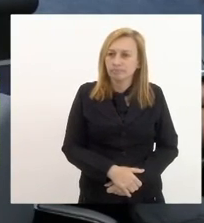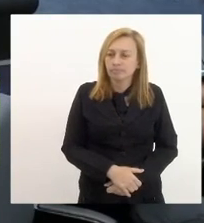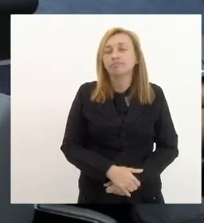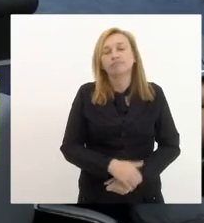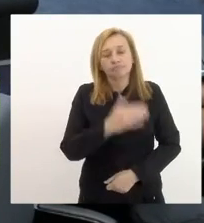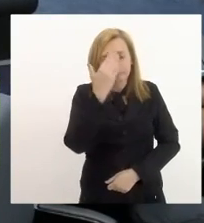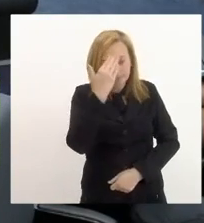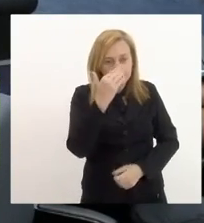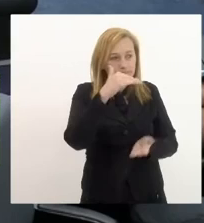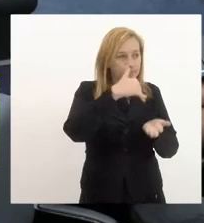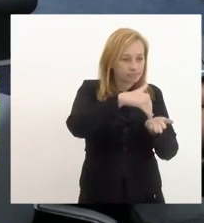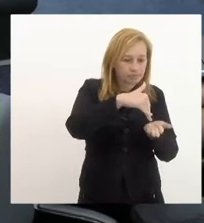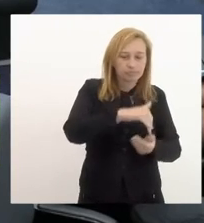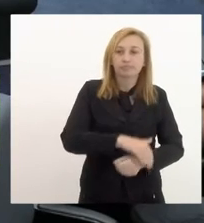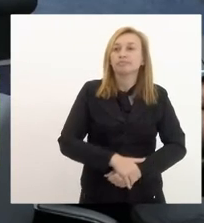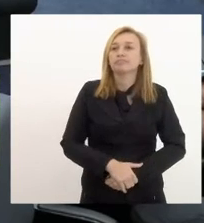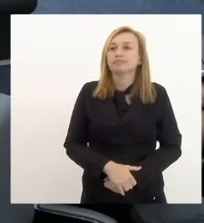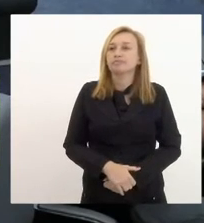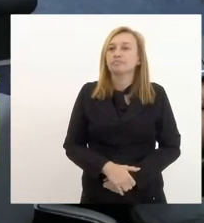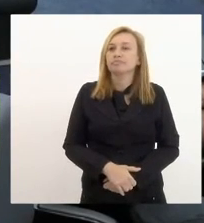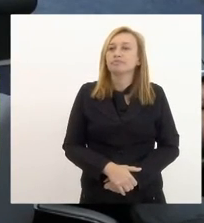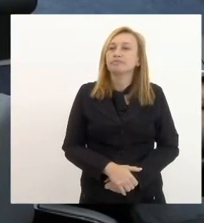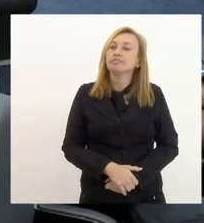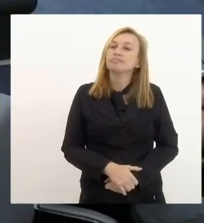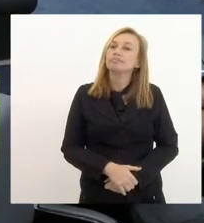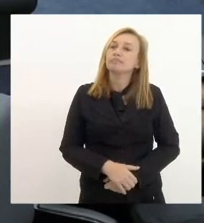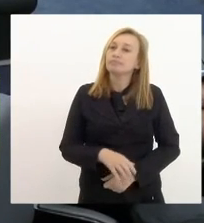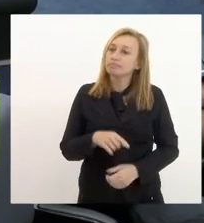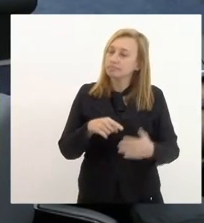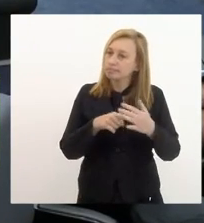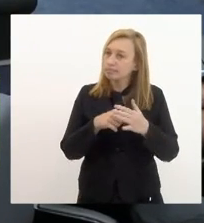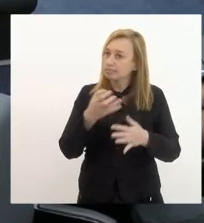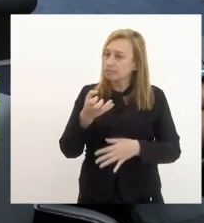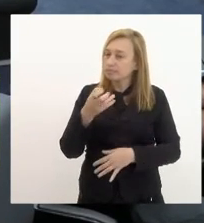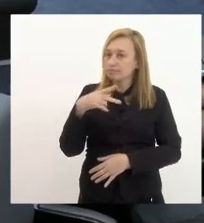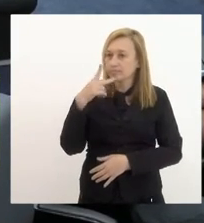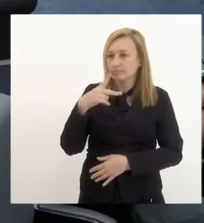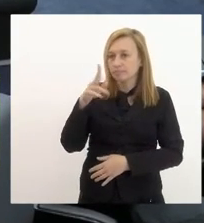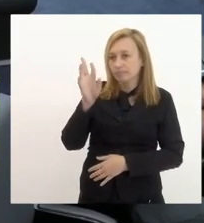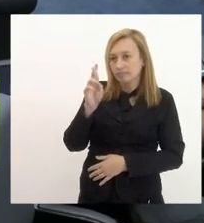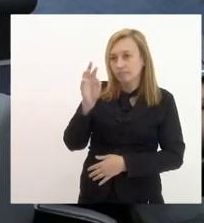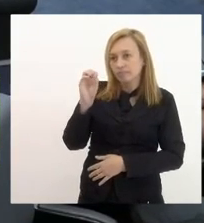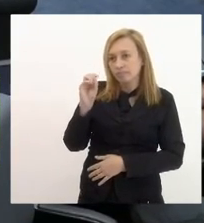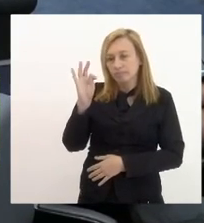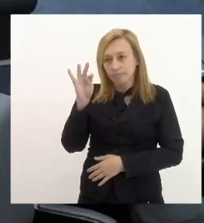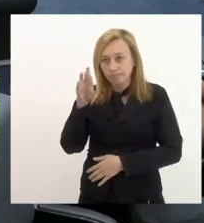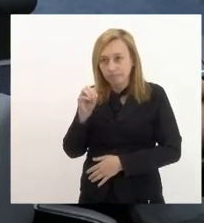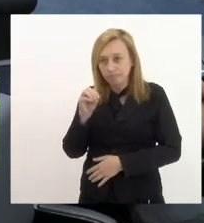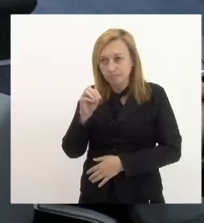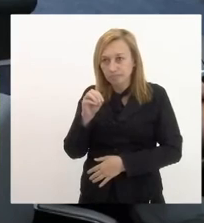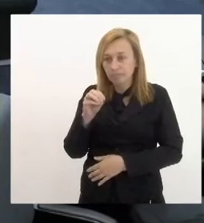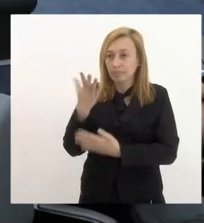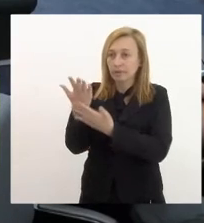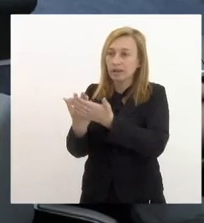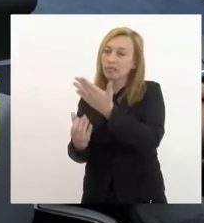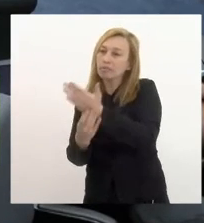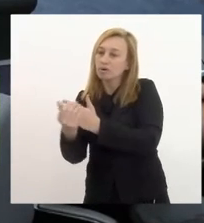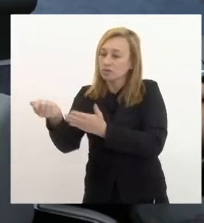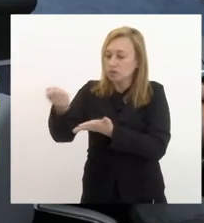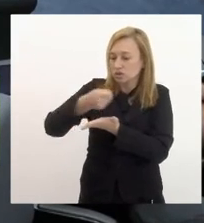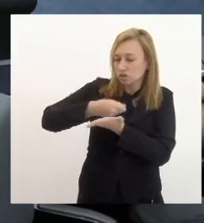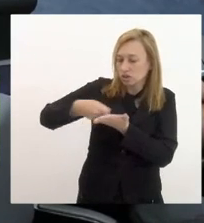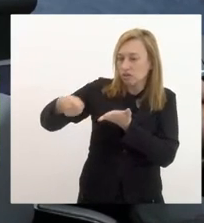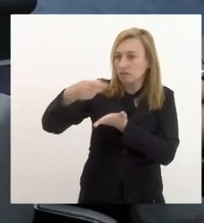e obrigado secretário Kerry quis dizer o Roberto é que a mão que escreveu